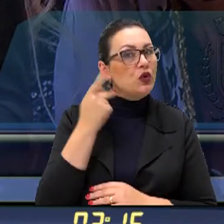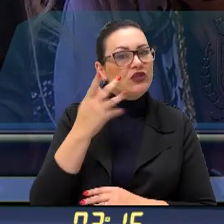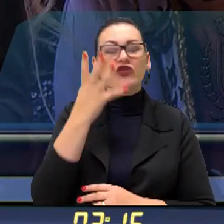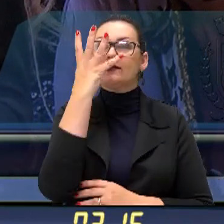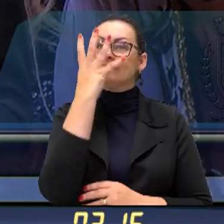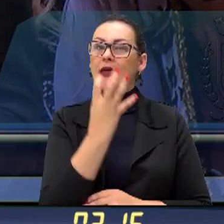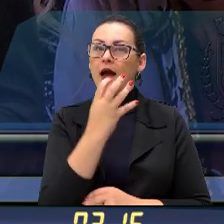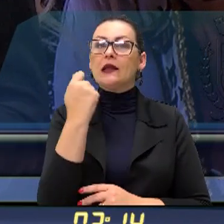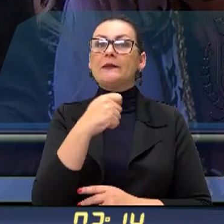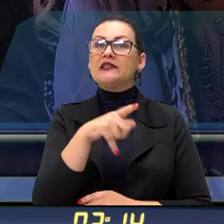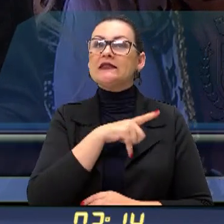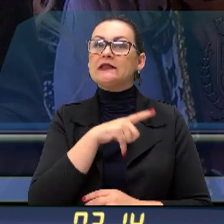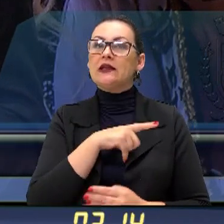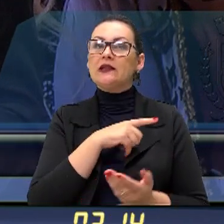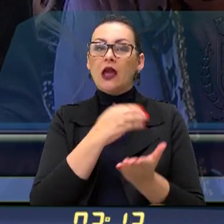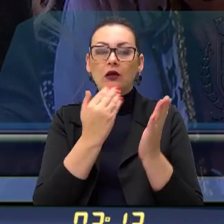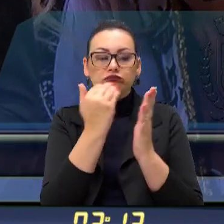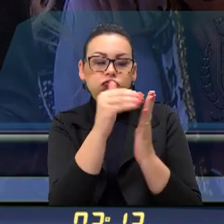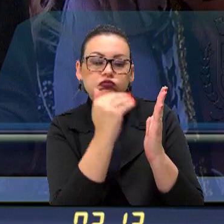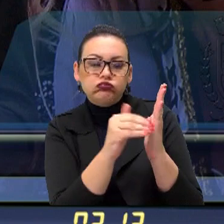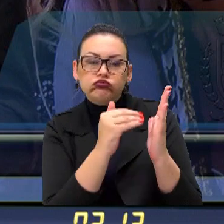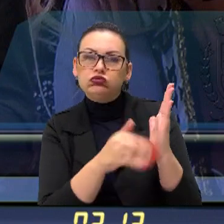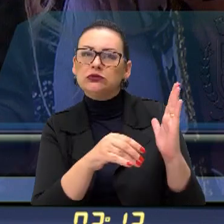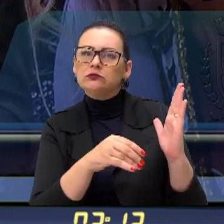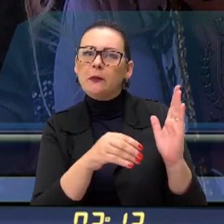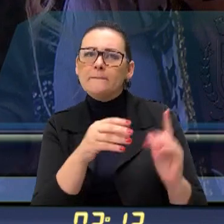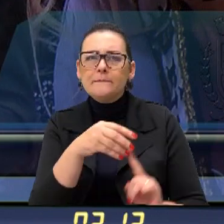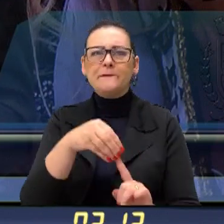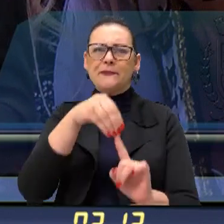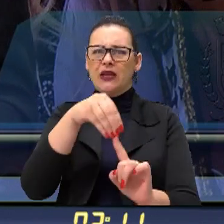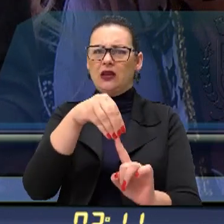séria. Temos que ter princípios, acima de tudo.